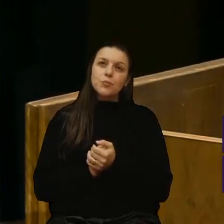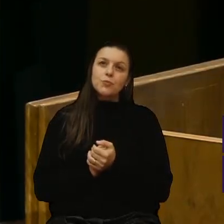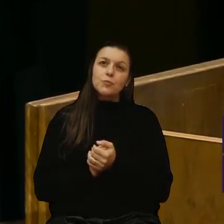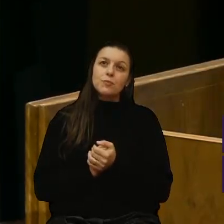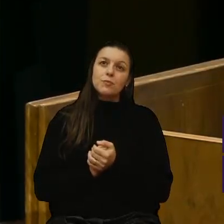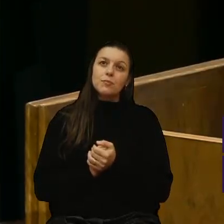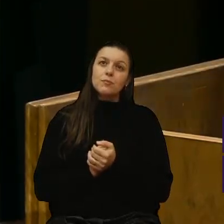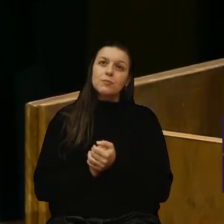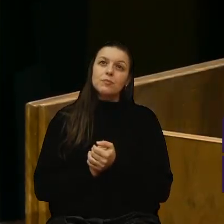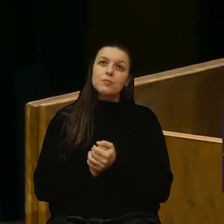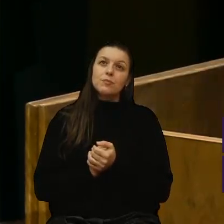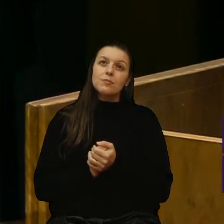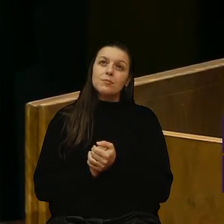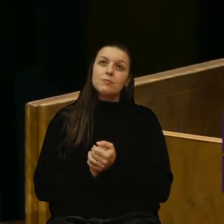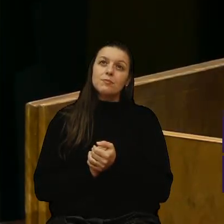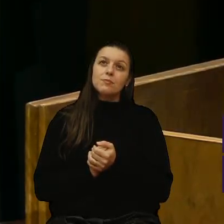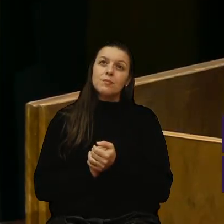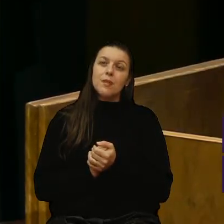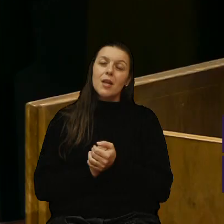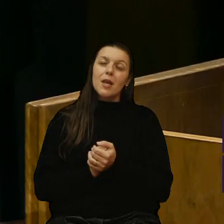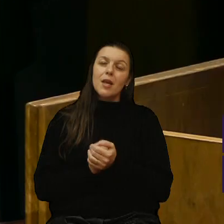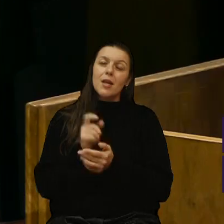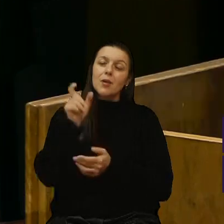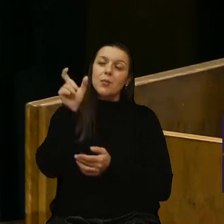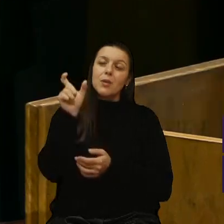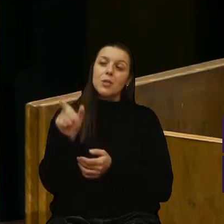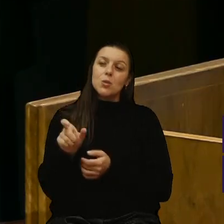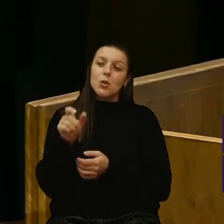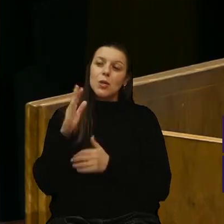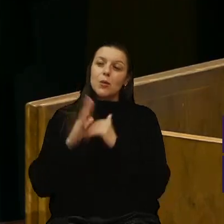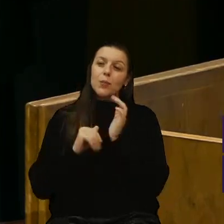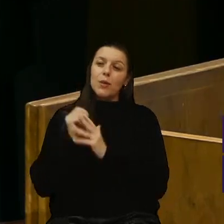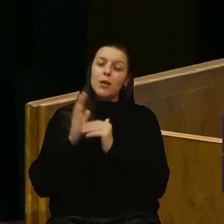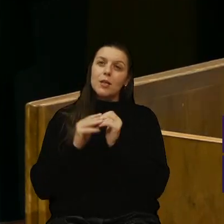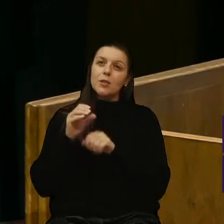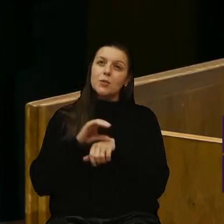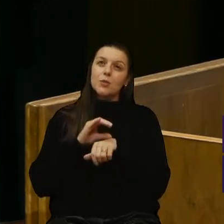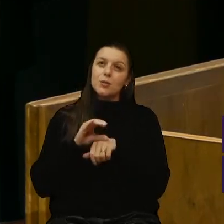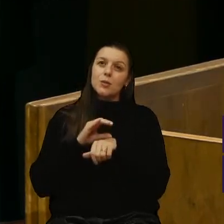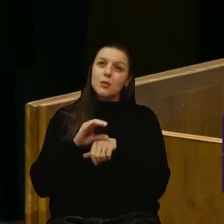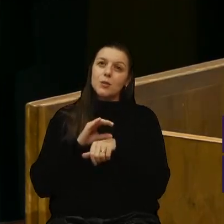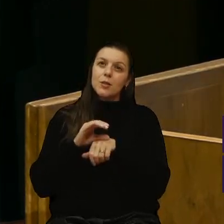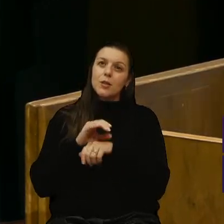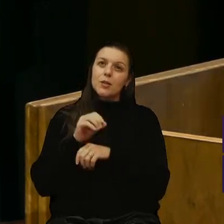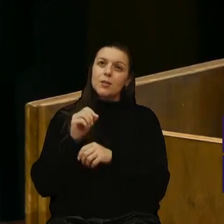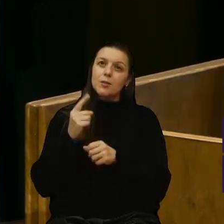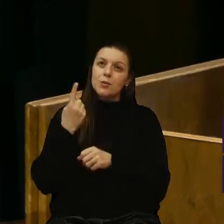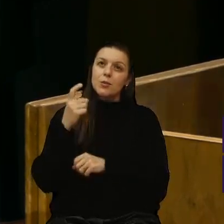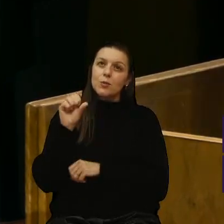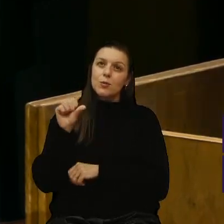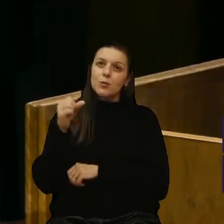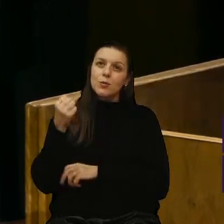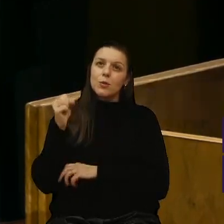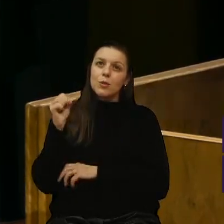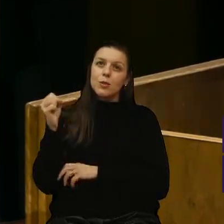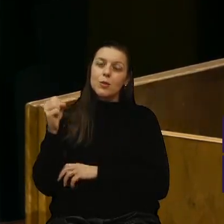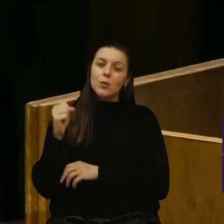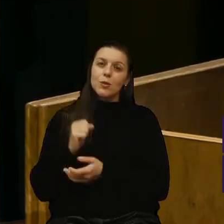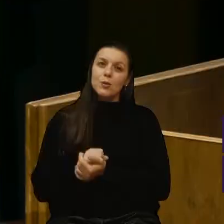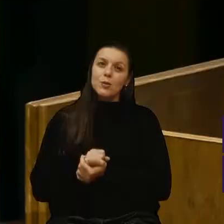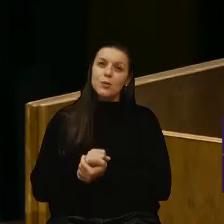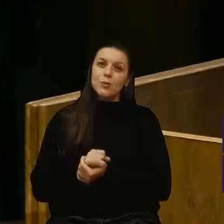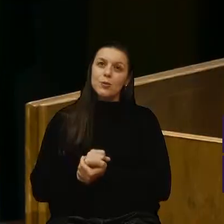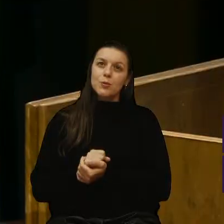é coisa de quem coloca em prática a Constituição Cidadã de 1988 e é